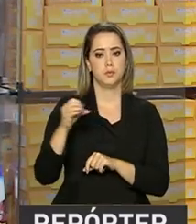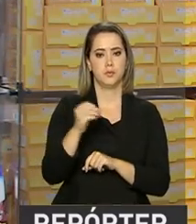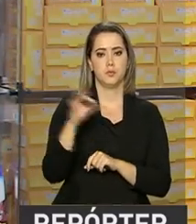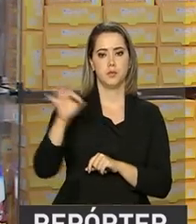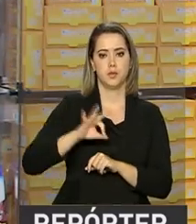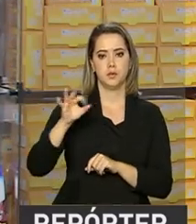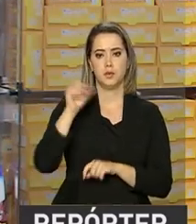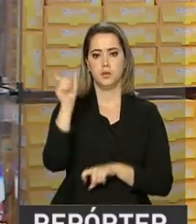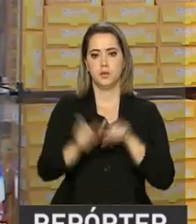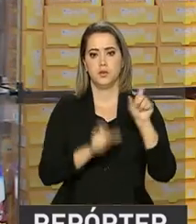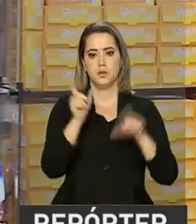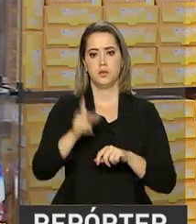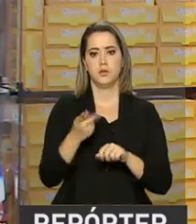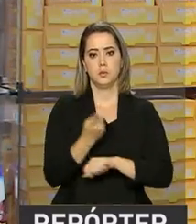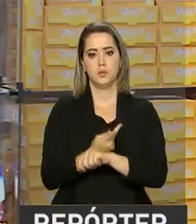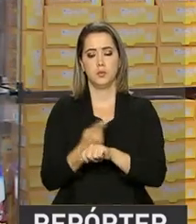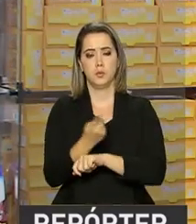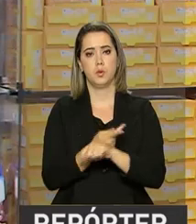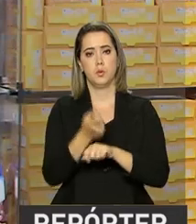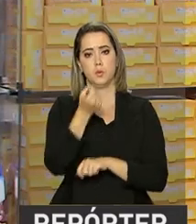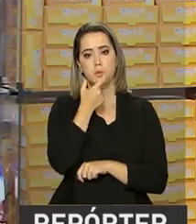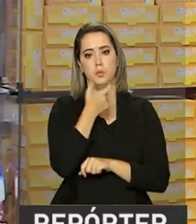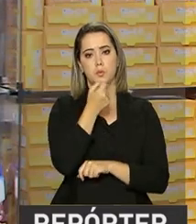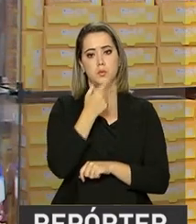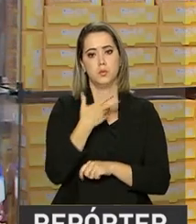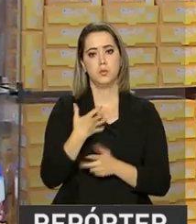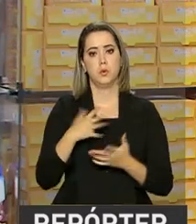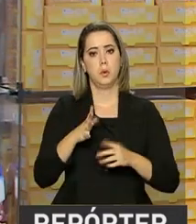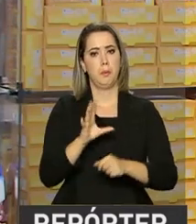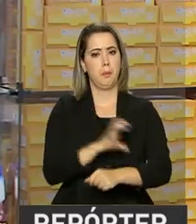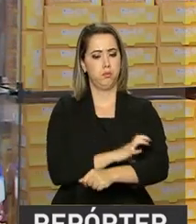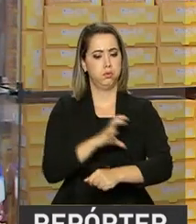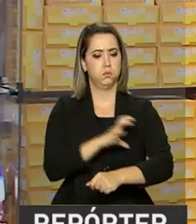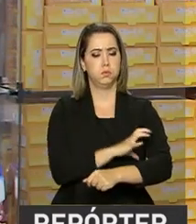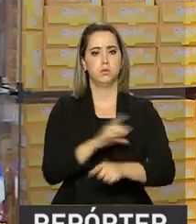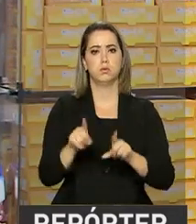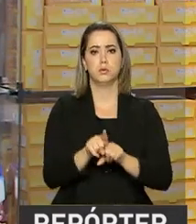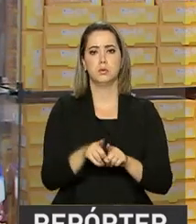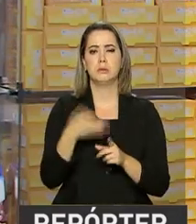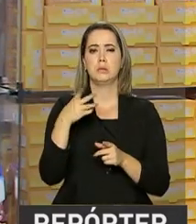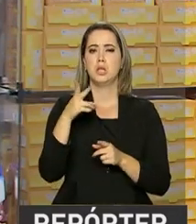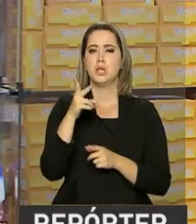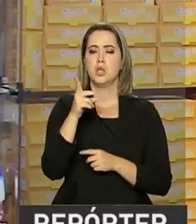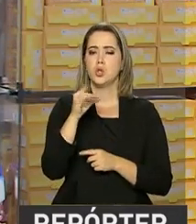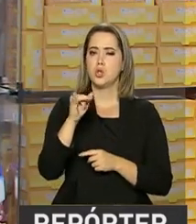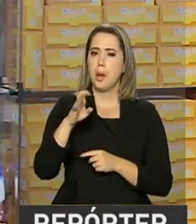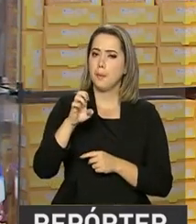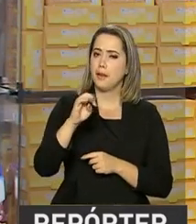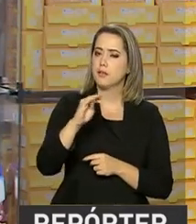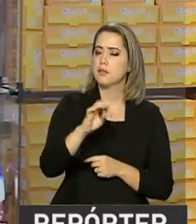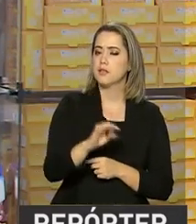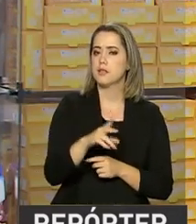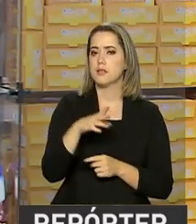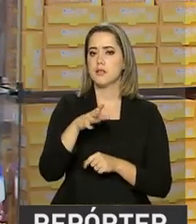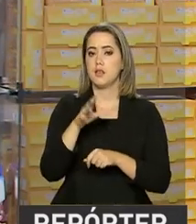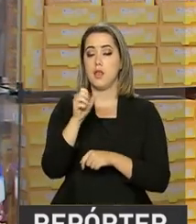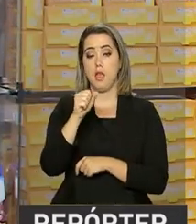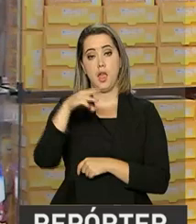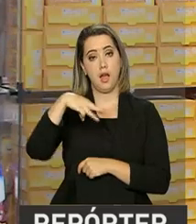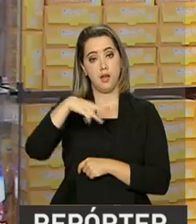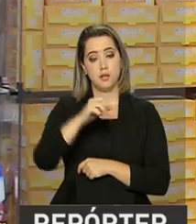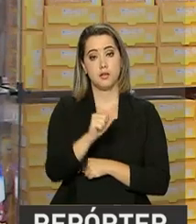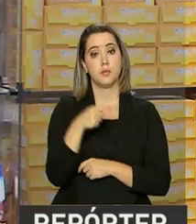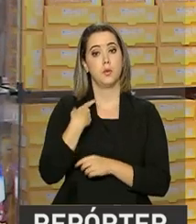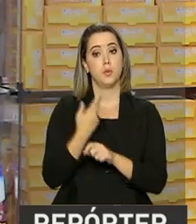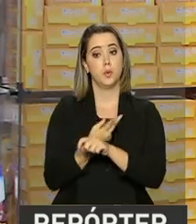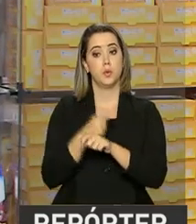dos usuários já buscam medicamentos para hipertensão, diabetes e asma em farmácias como esta, que são